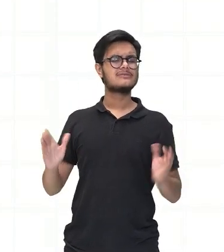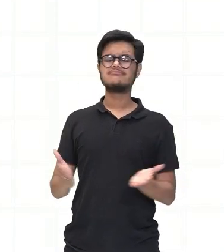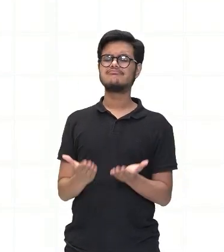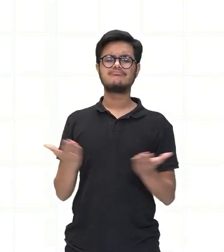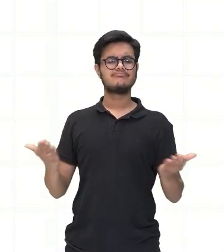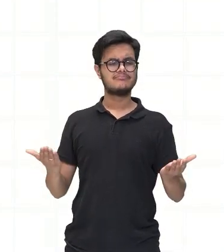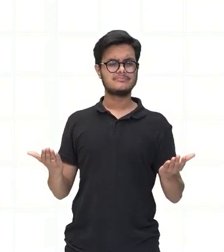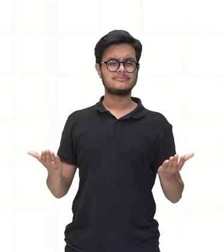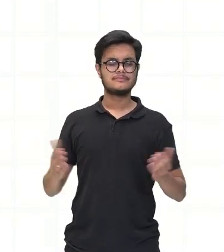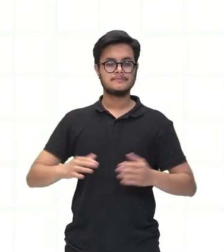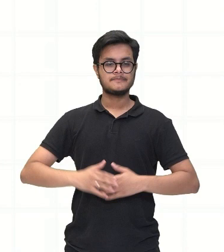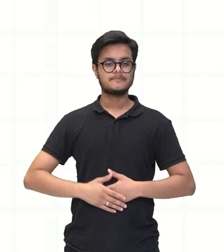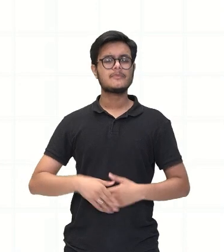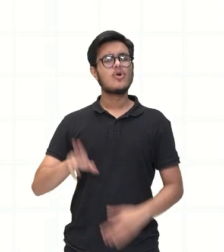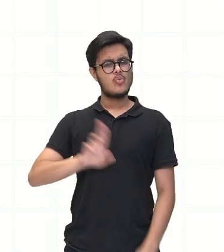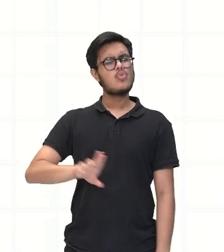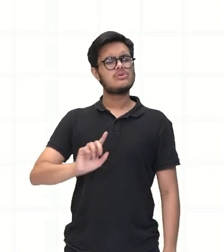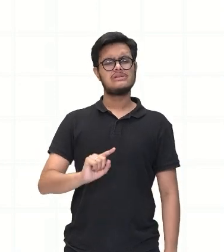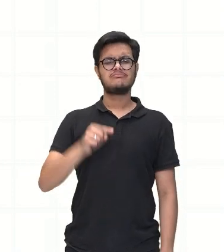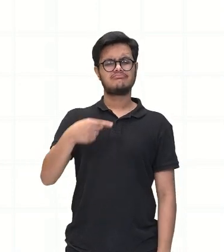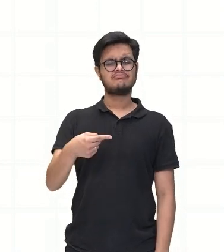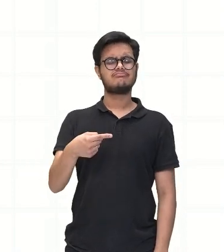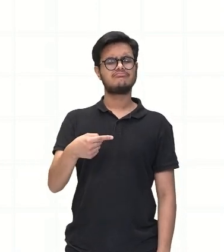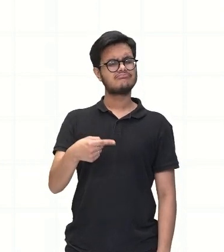utiliza, né? Ele está utilizando o hífen,